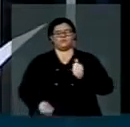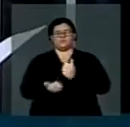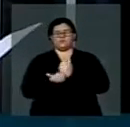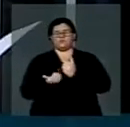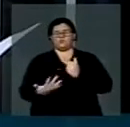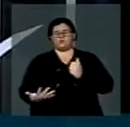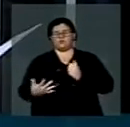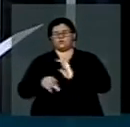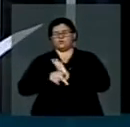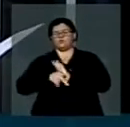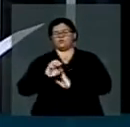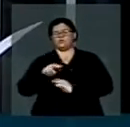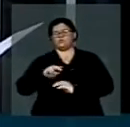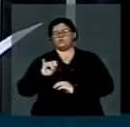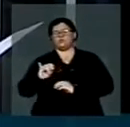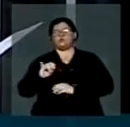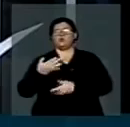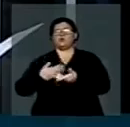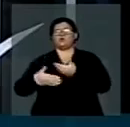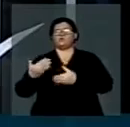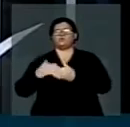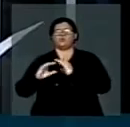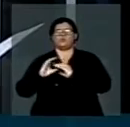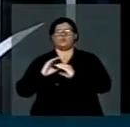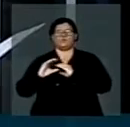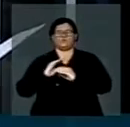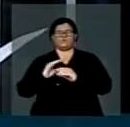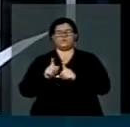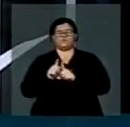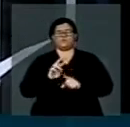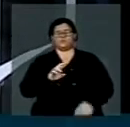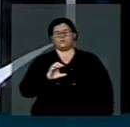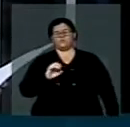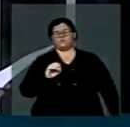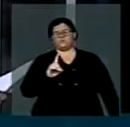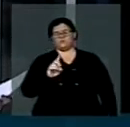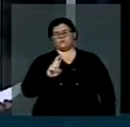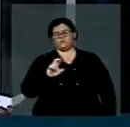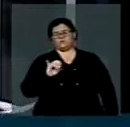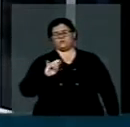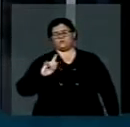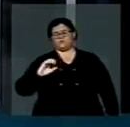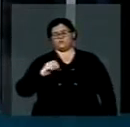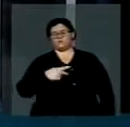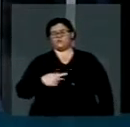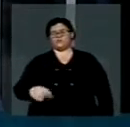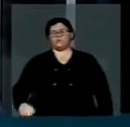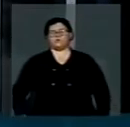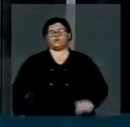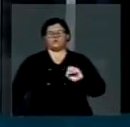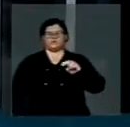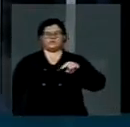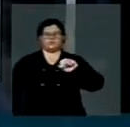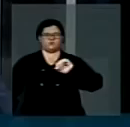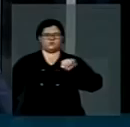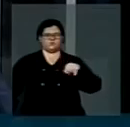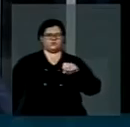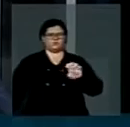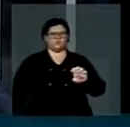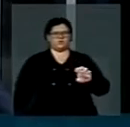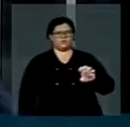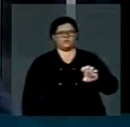Confederação Nacional da Indústria, o Rodrigo Paulilo, presidente da Confederação Nacional dos Jovens Empresários, da